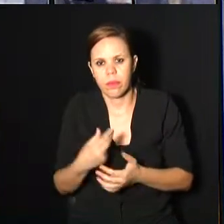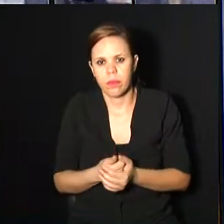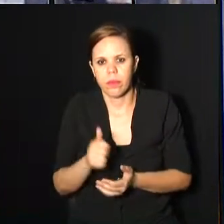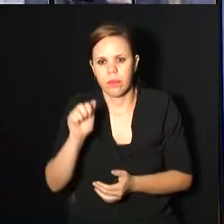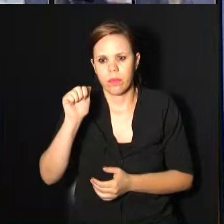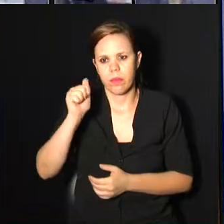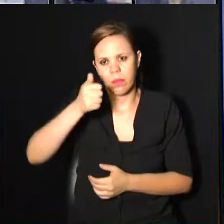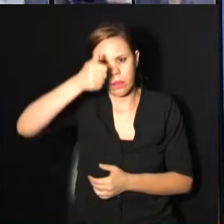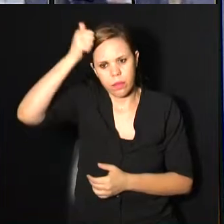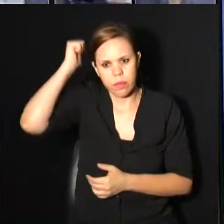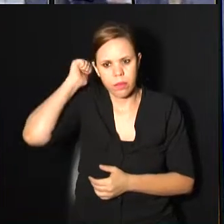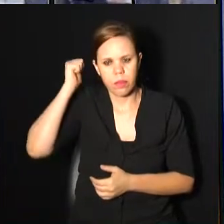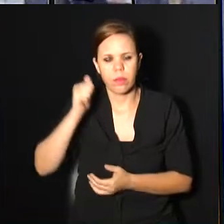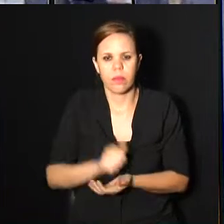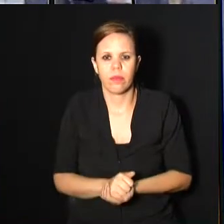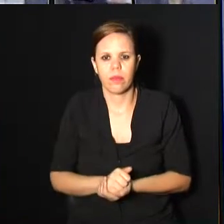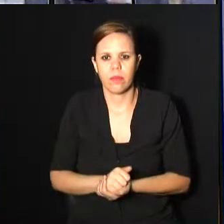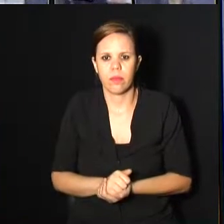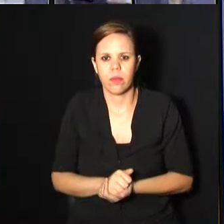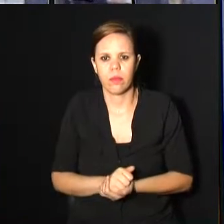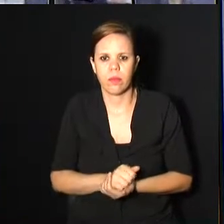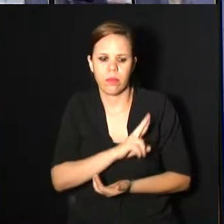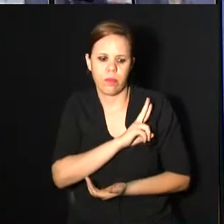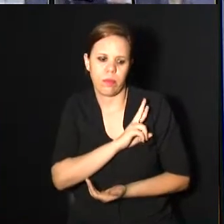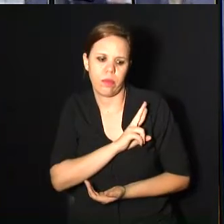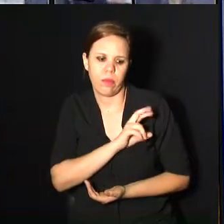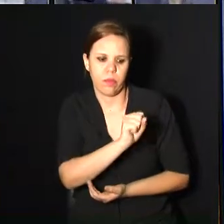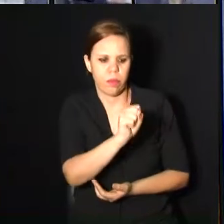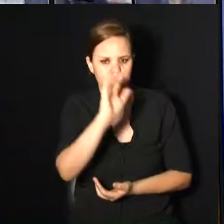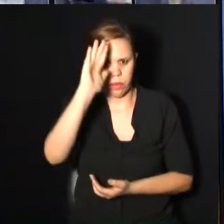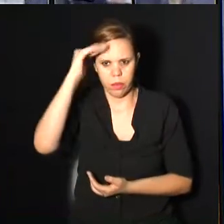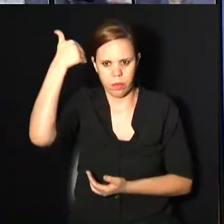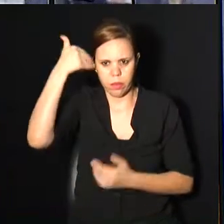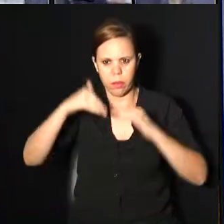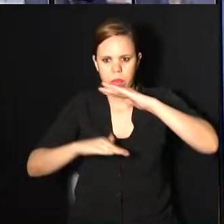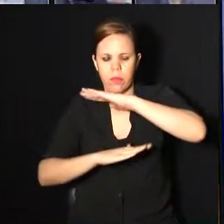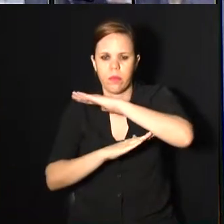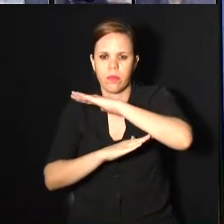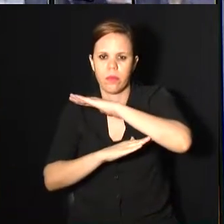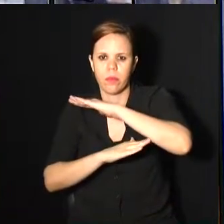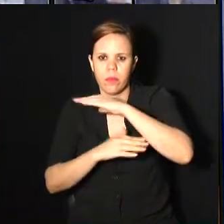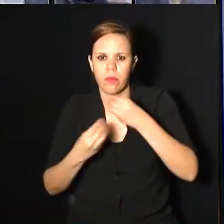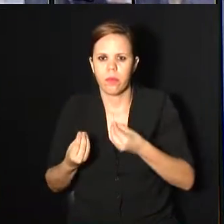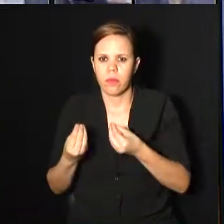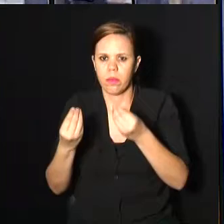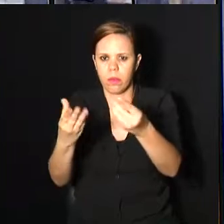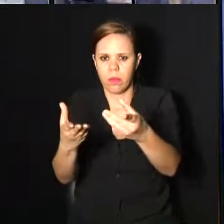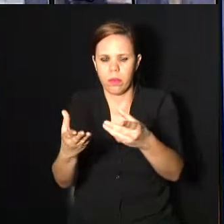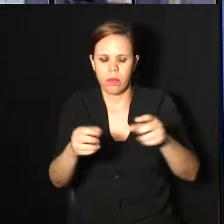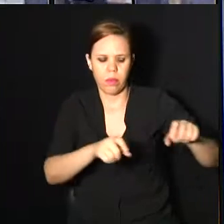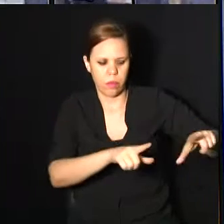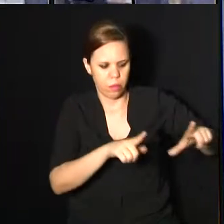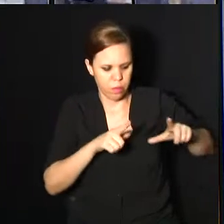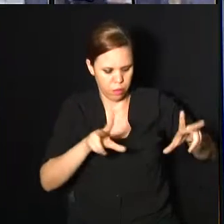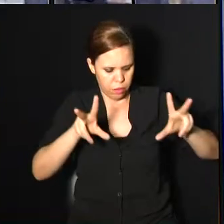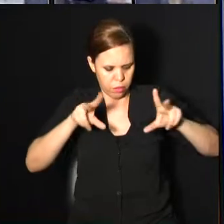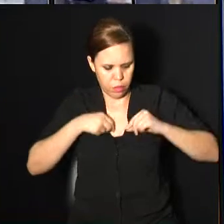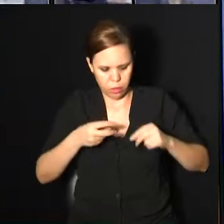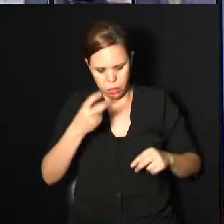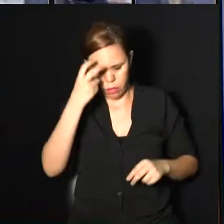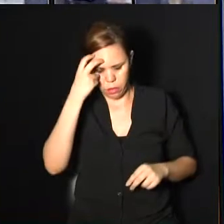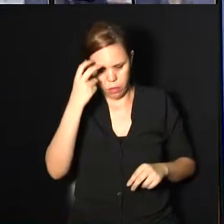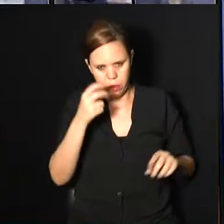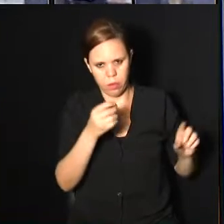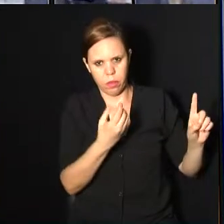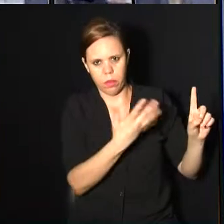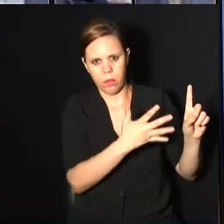Aurélio Cláudio, Luiz Rossini e Pedro Tourinho, a Câmara Municipal entregou diplomas de mérito cultural Guilherme de